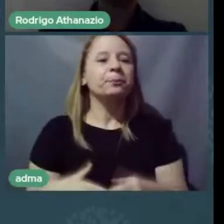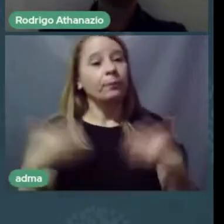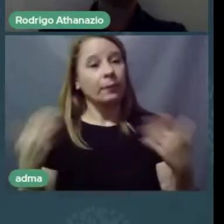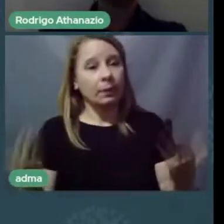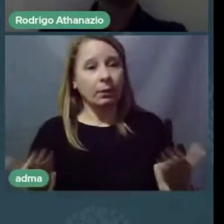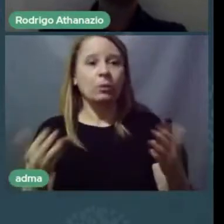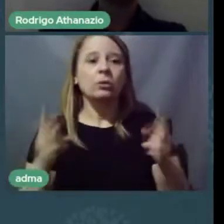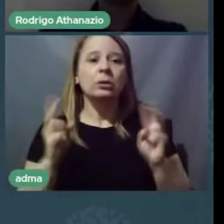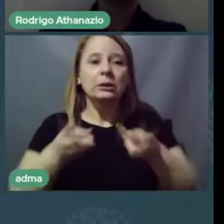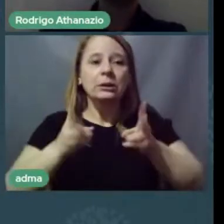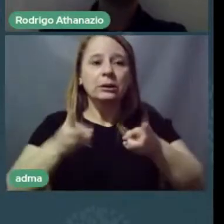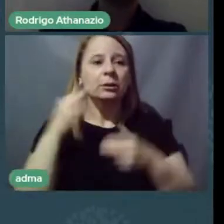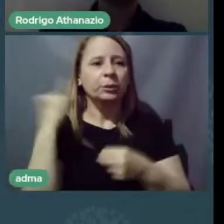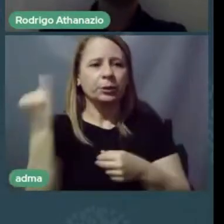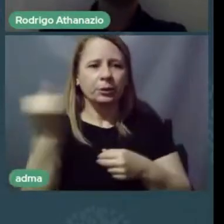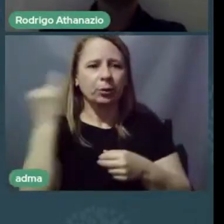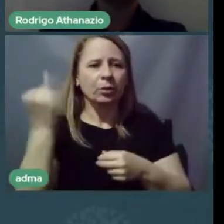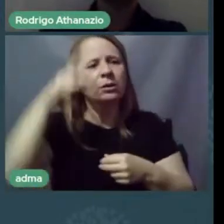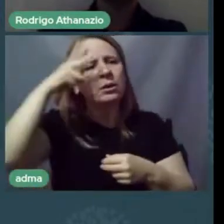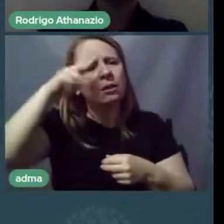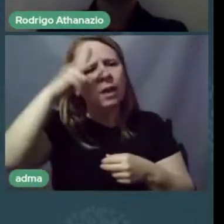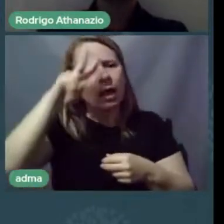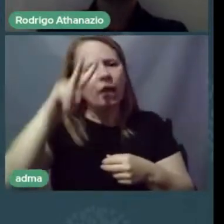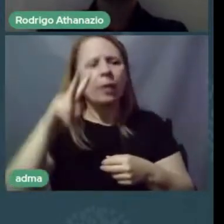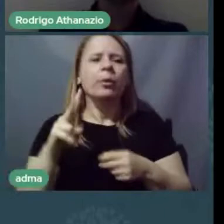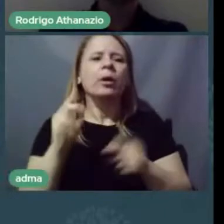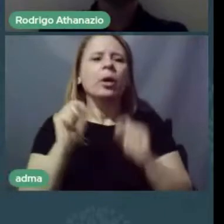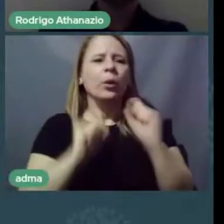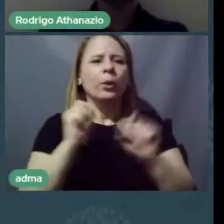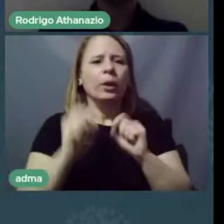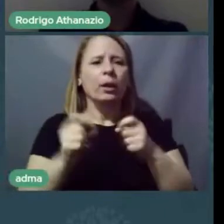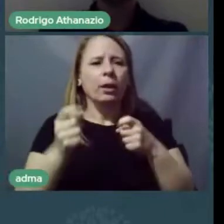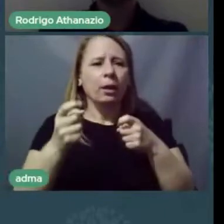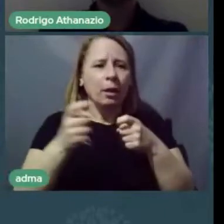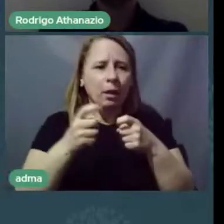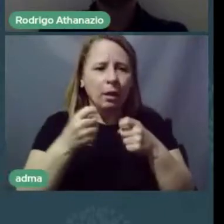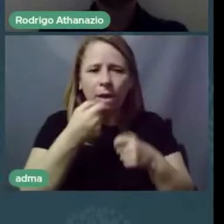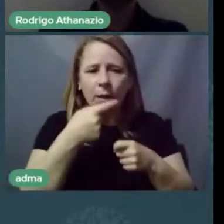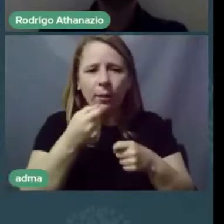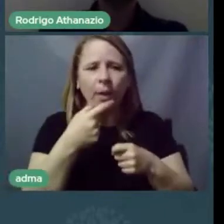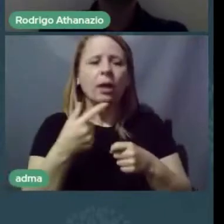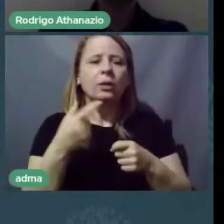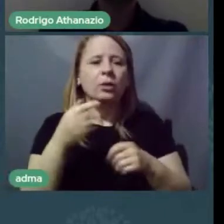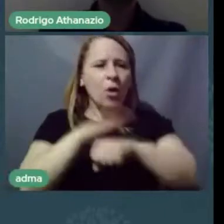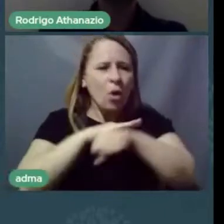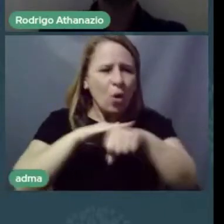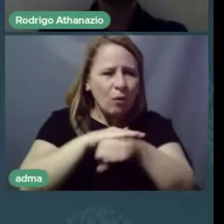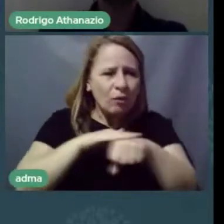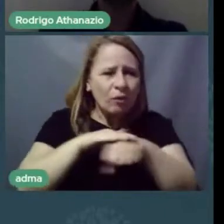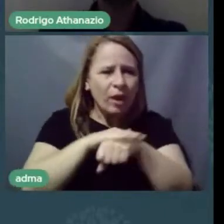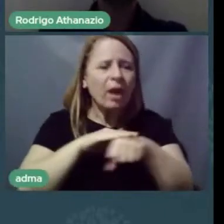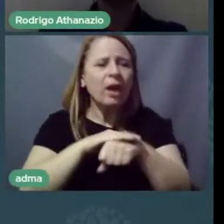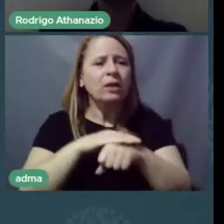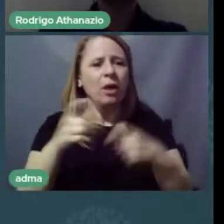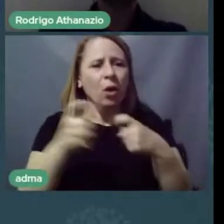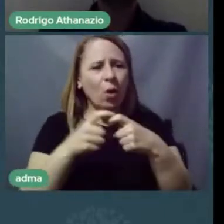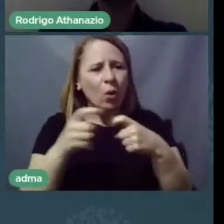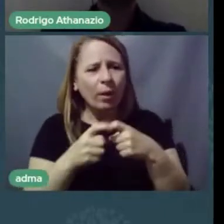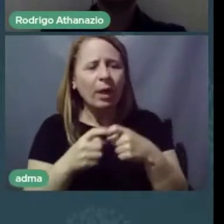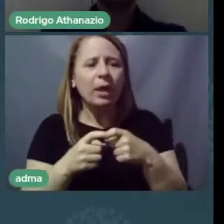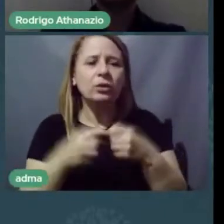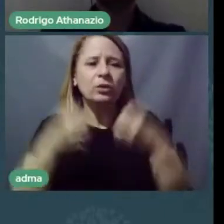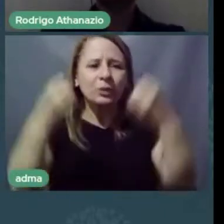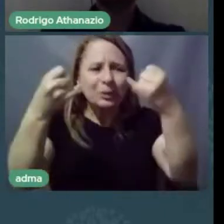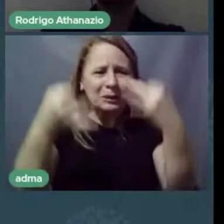muito importante, gente, lembrem da adesão aos medicamentos. Converse com o seu pneumologista, com o seu clínico geral. Ele precisa, na verdade, você precisa